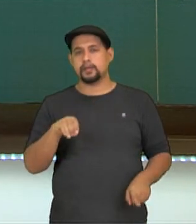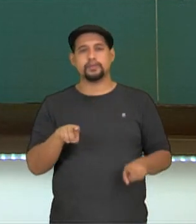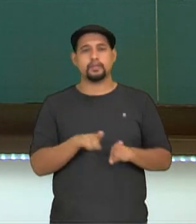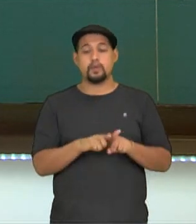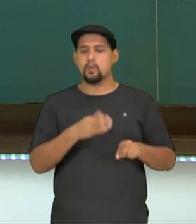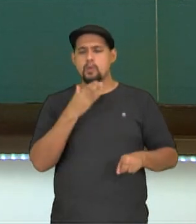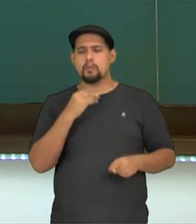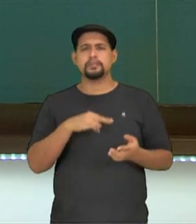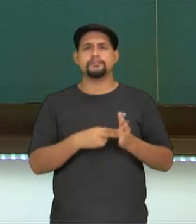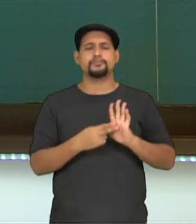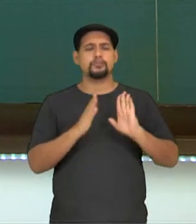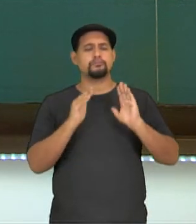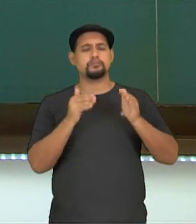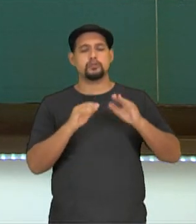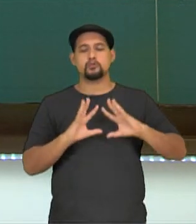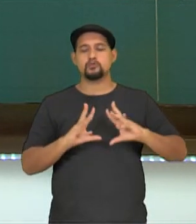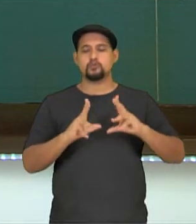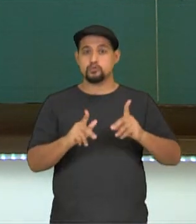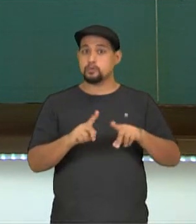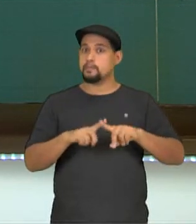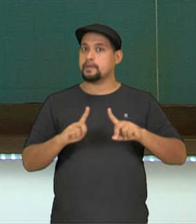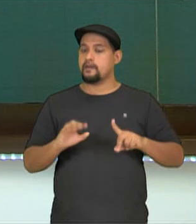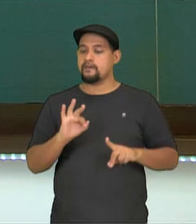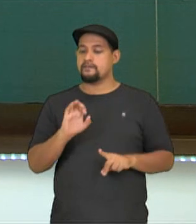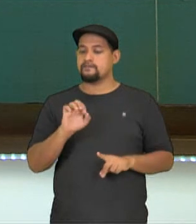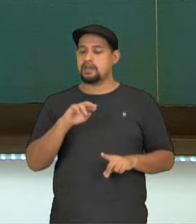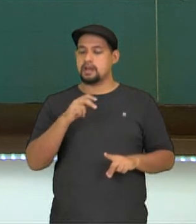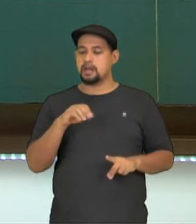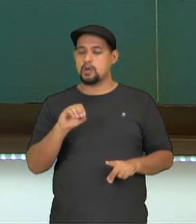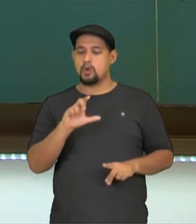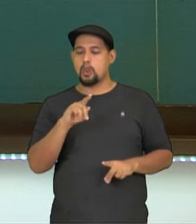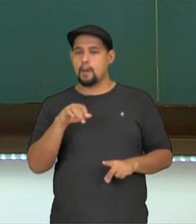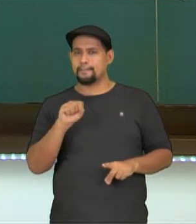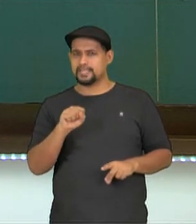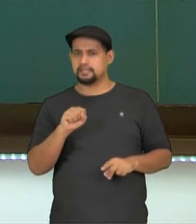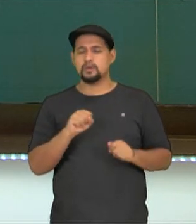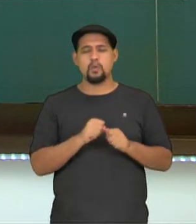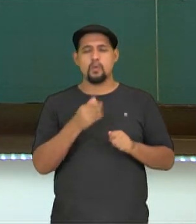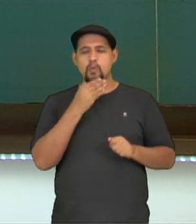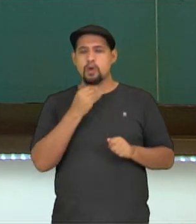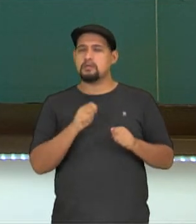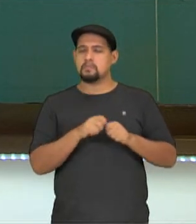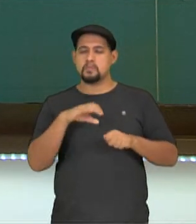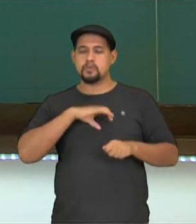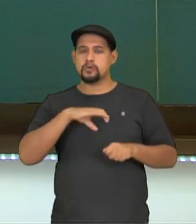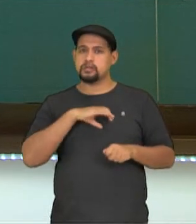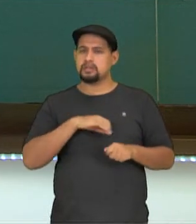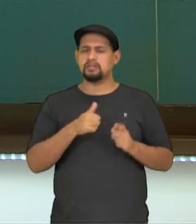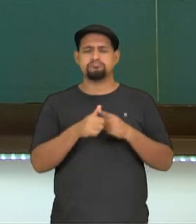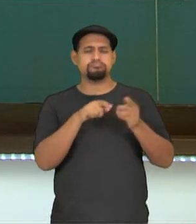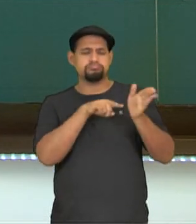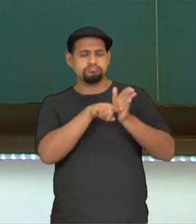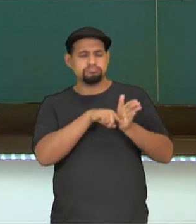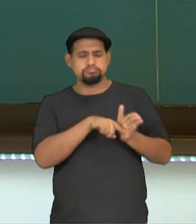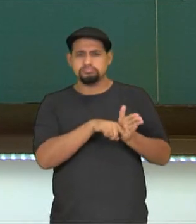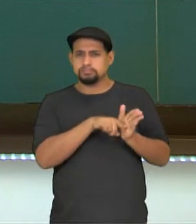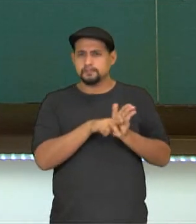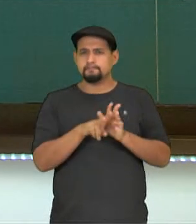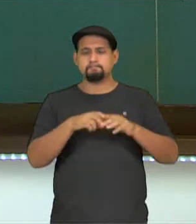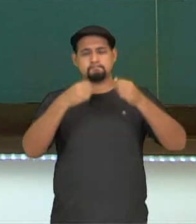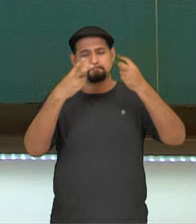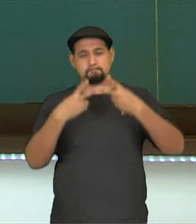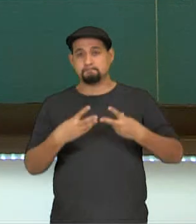humanismo, era o centro de tudo. E Fernão Lopes é o pai da historiografia portuguesa, um dos primeiros pesquisadores a